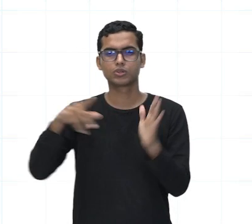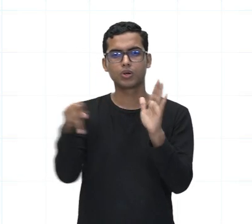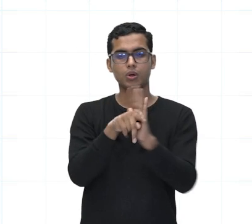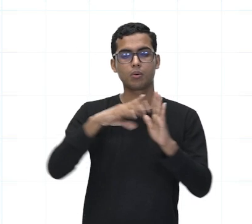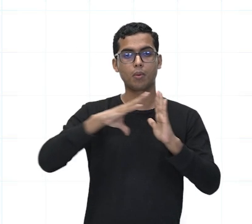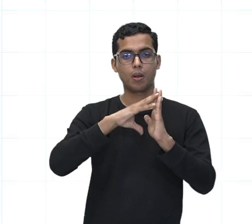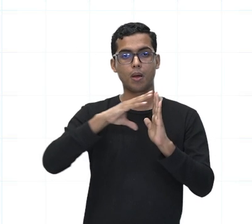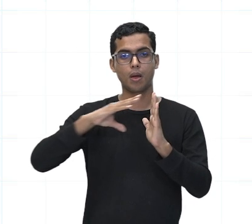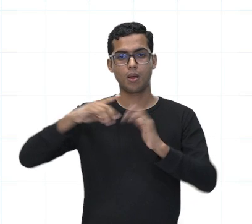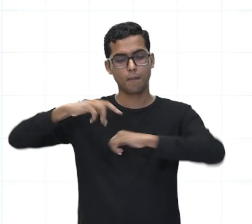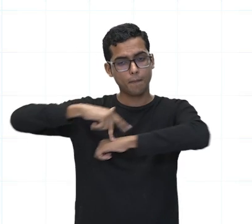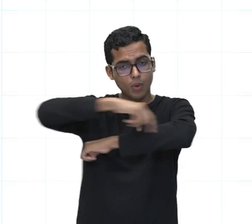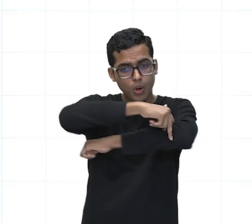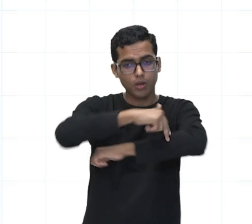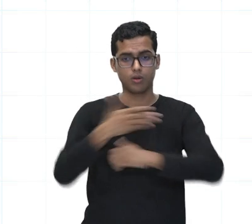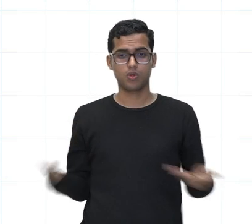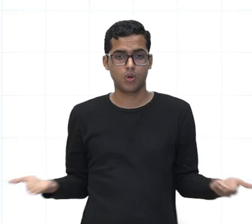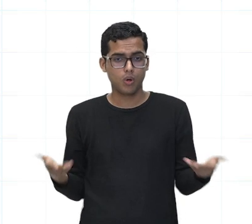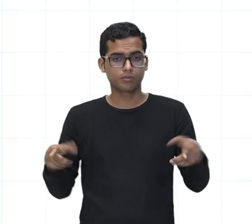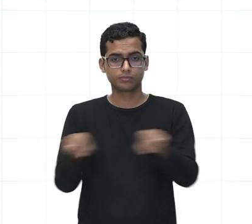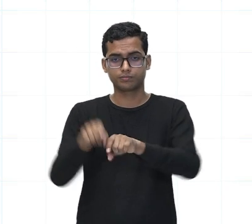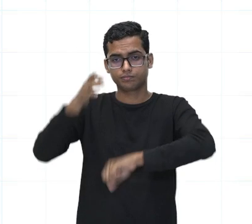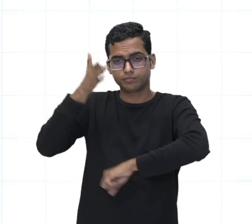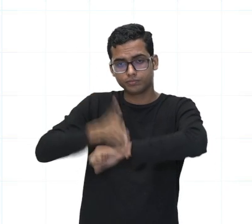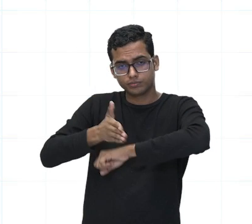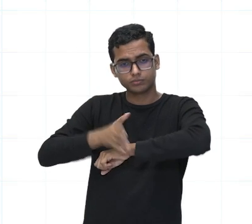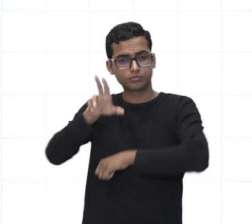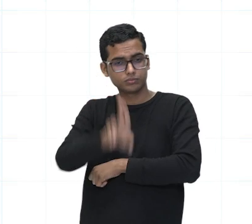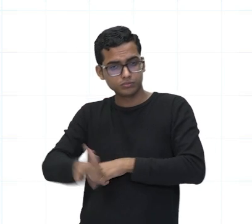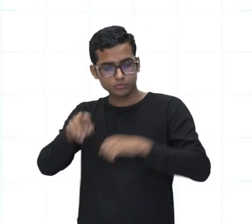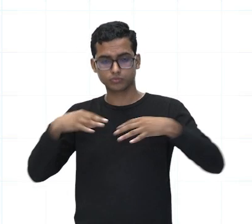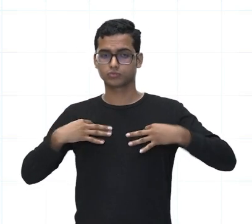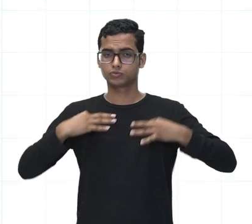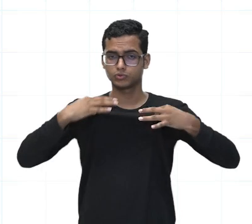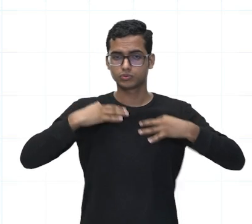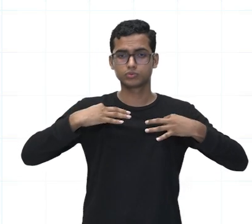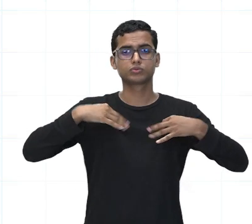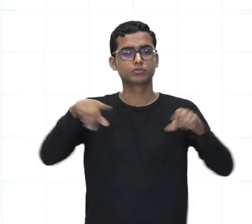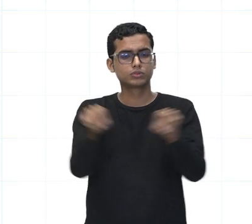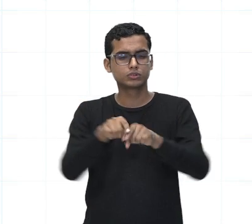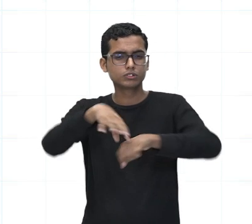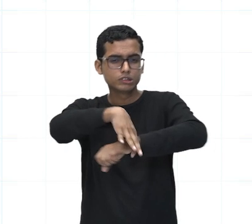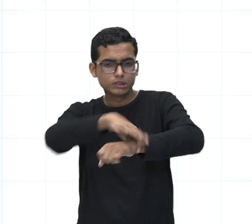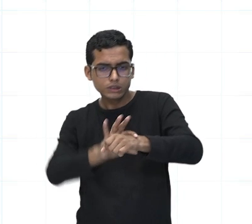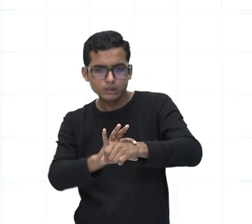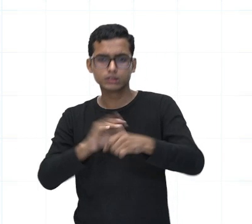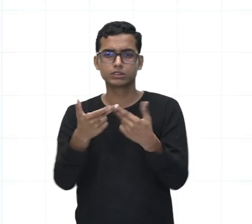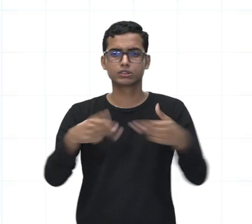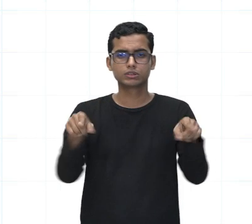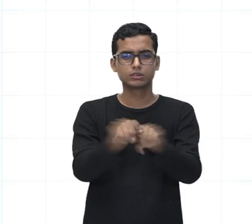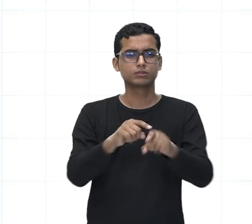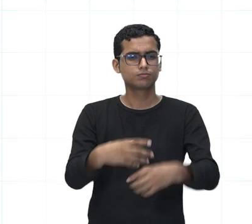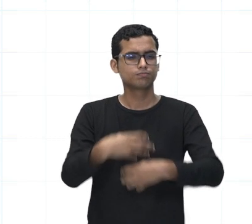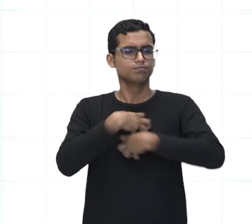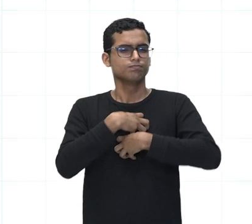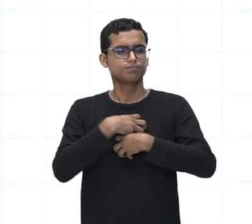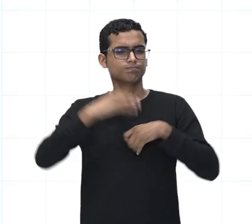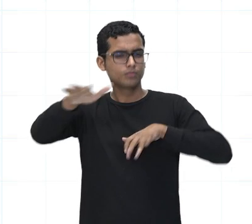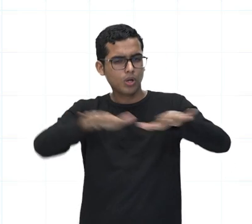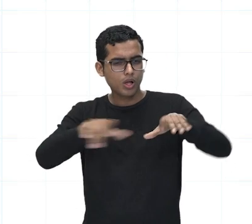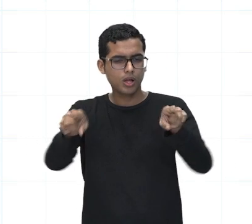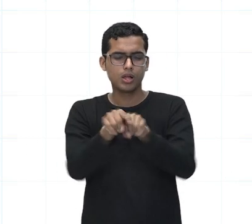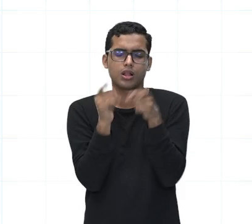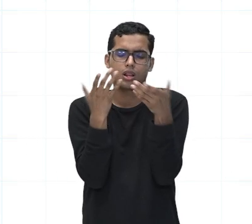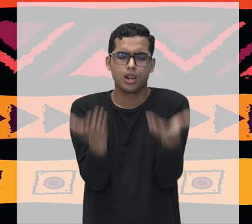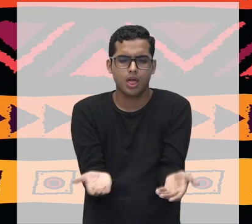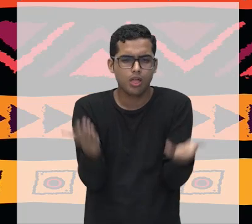moda moderna. Elas são usadas em tecidos, acessórios e roupas para criar uma sensação de movimento e fluidez.